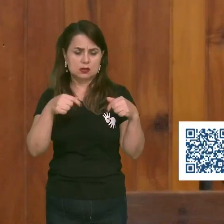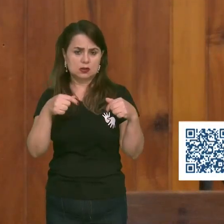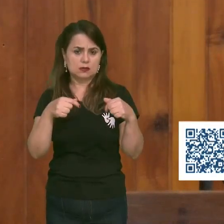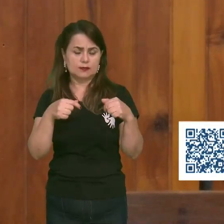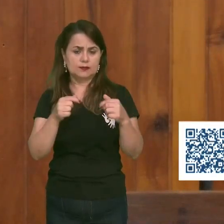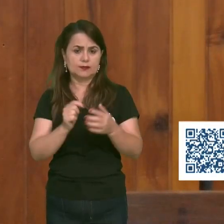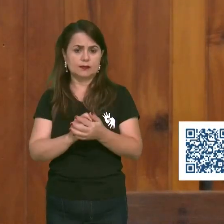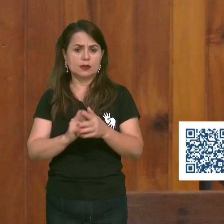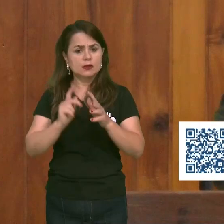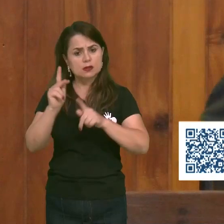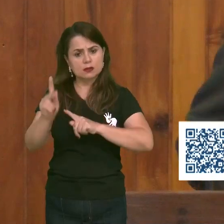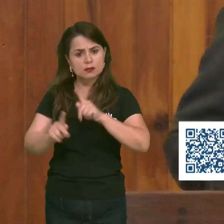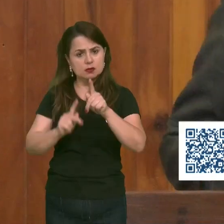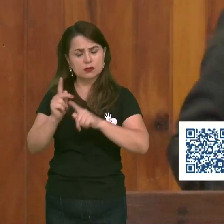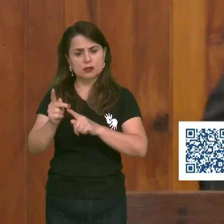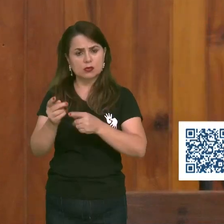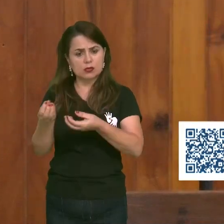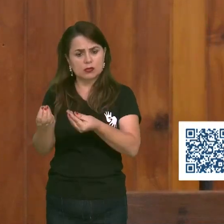várias